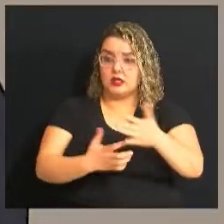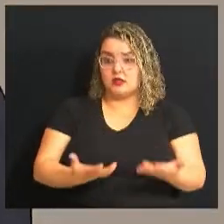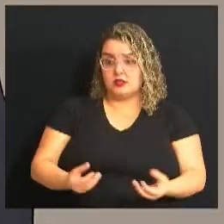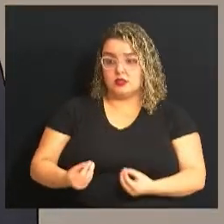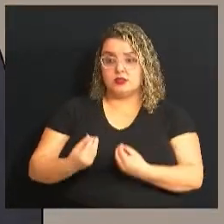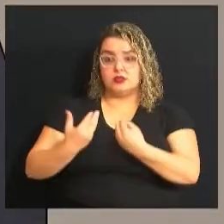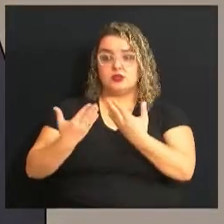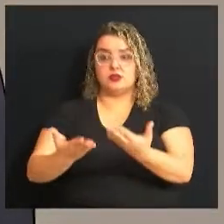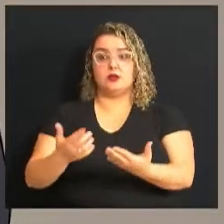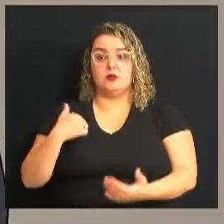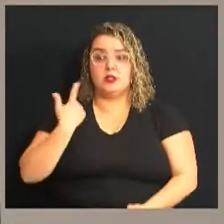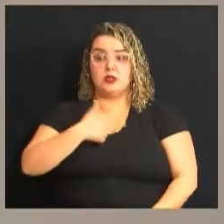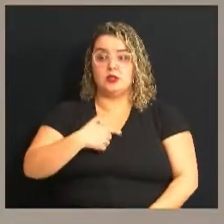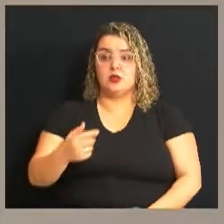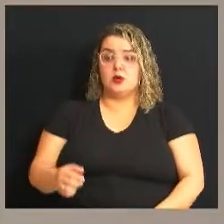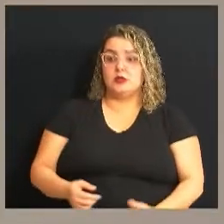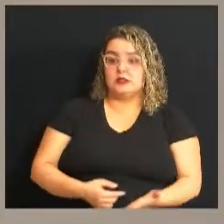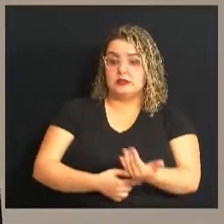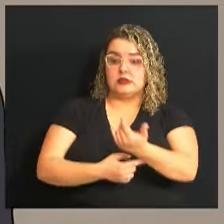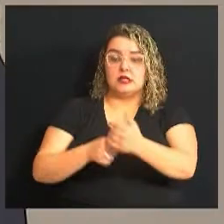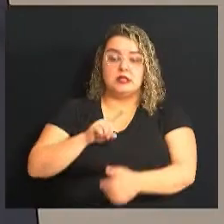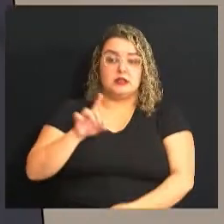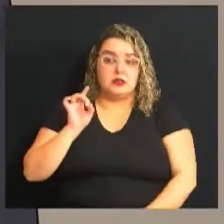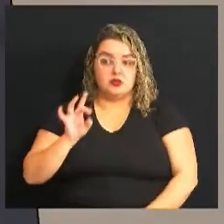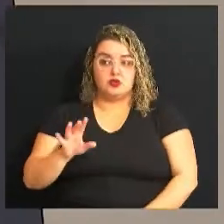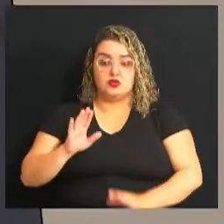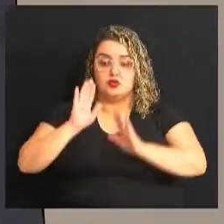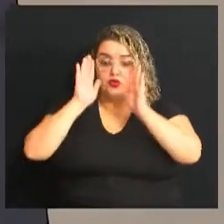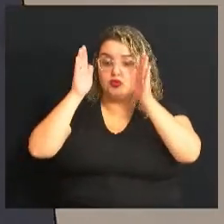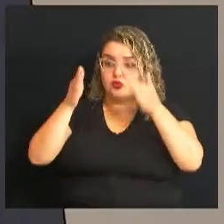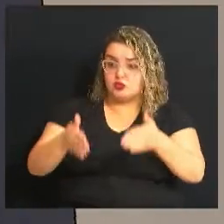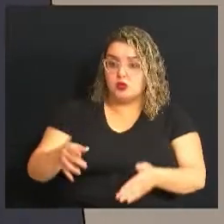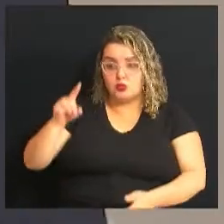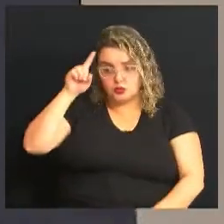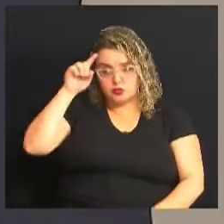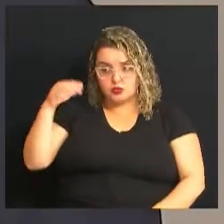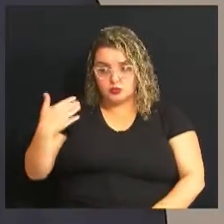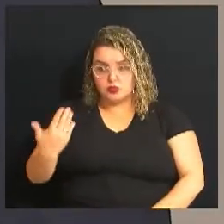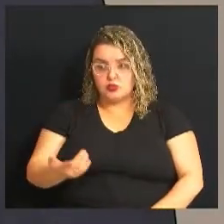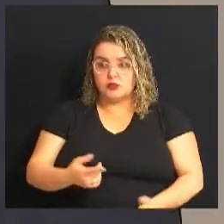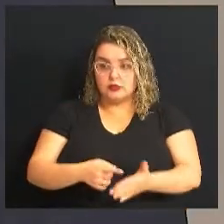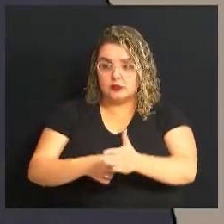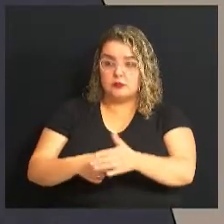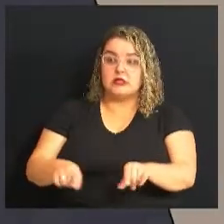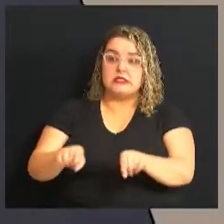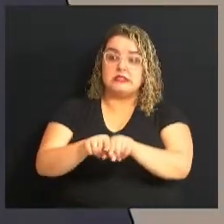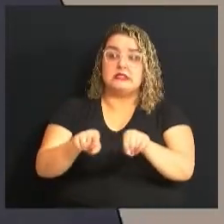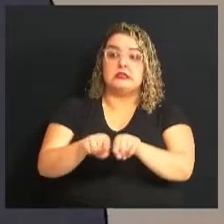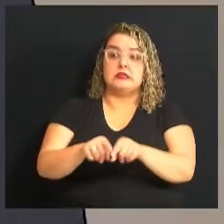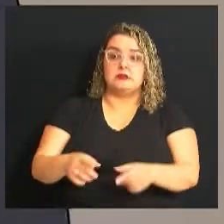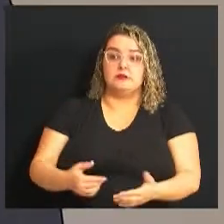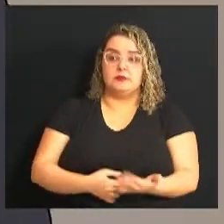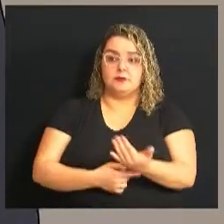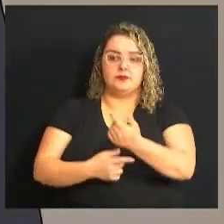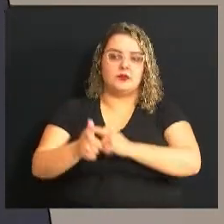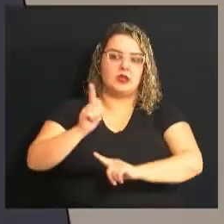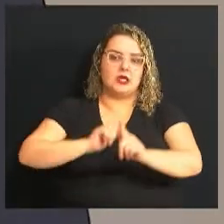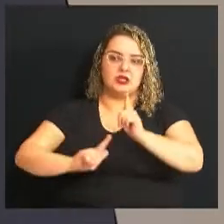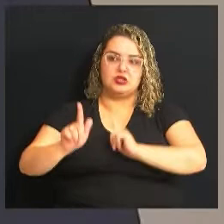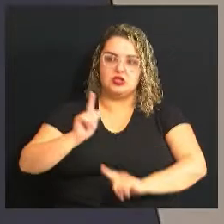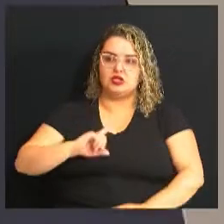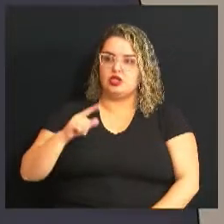para nós tecnologia, não só tecnologia voltado ao dia a dia, às máquinas da empresa, mas também tecnologia de gestão. Para nós